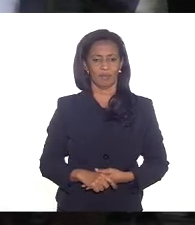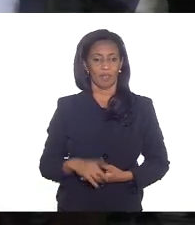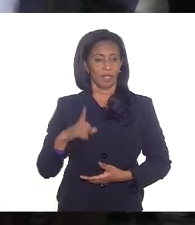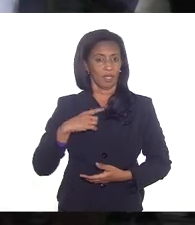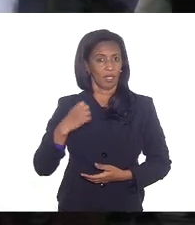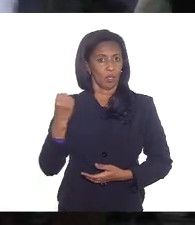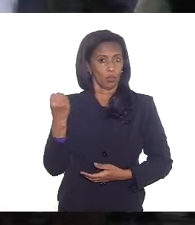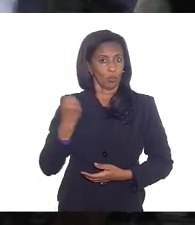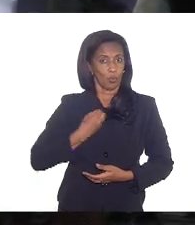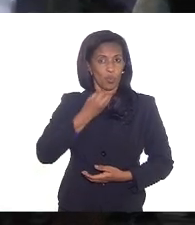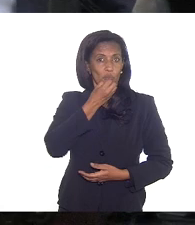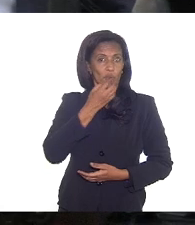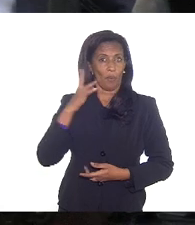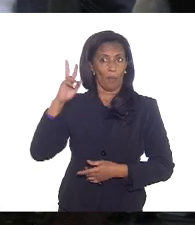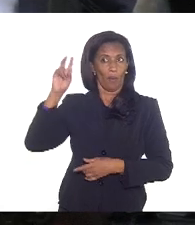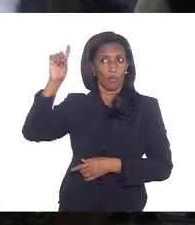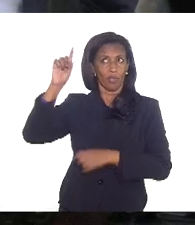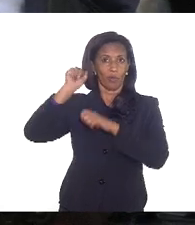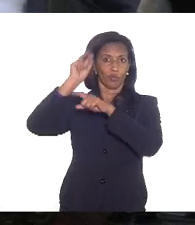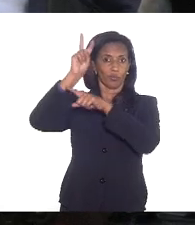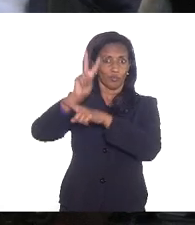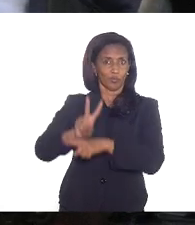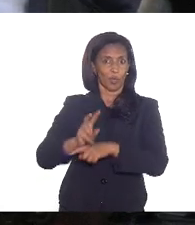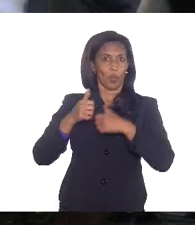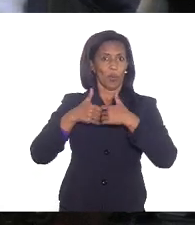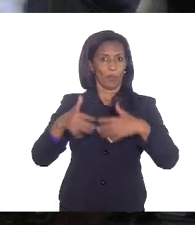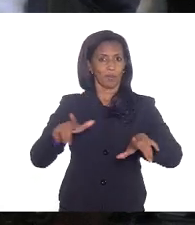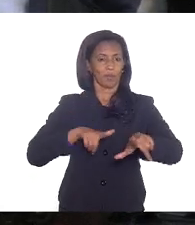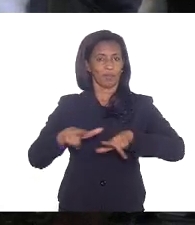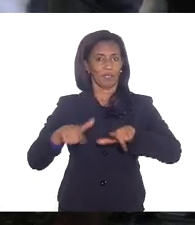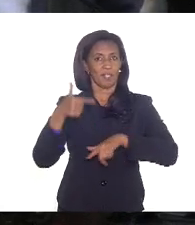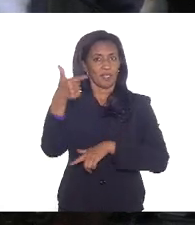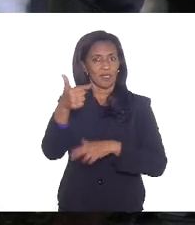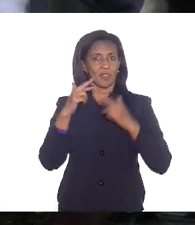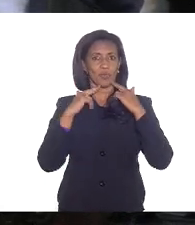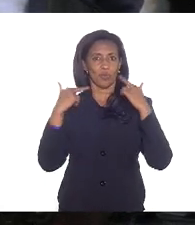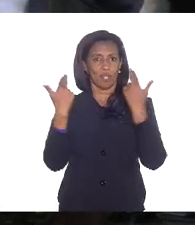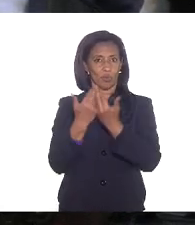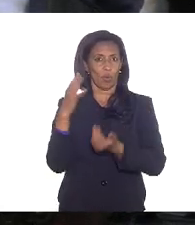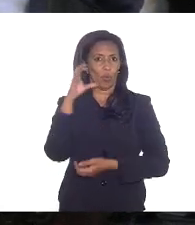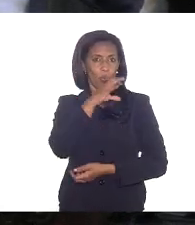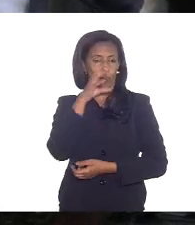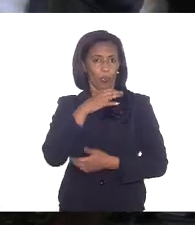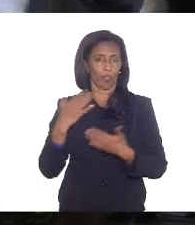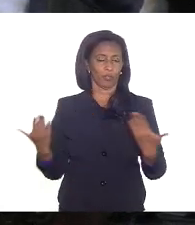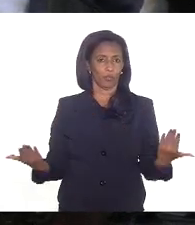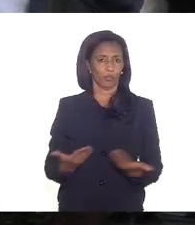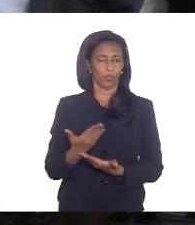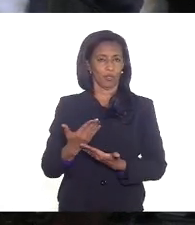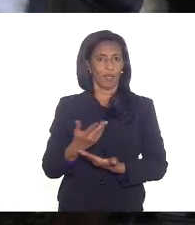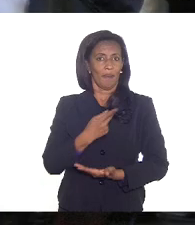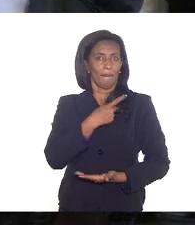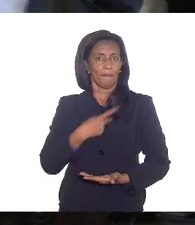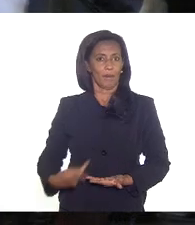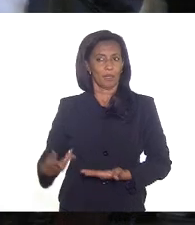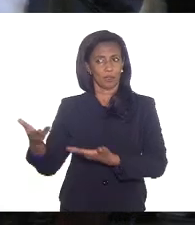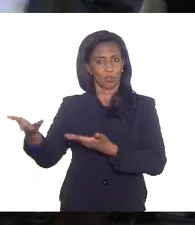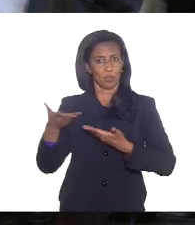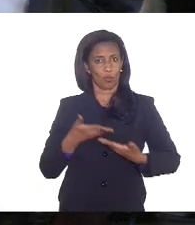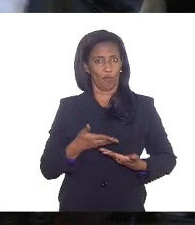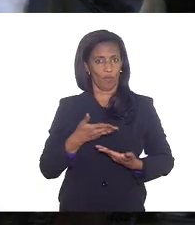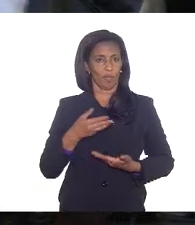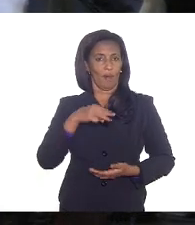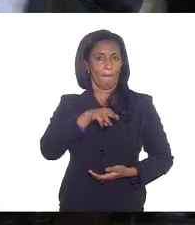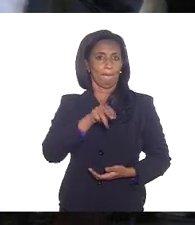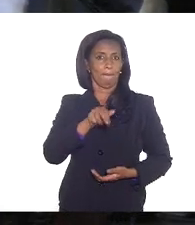legal sobre a proteção de Deus iniciamos nosso trabalho está aberto a segunda sessão do dia presidência convida a deputada